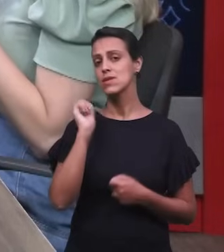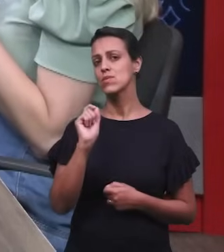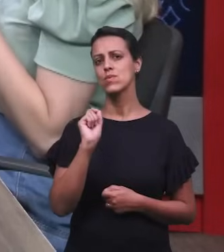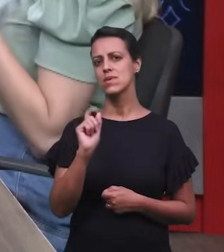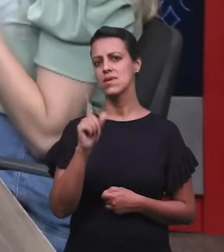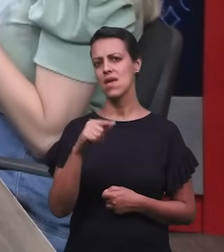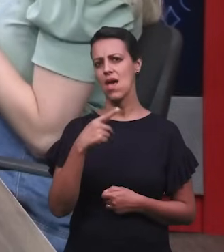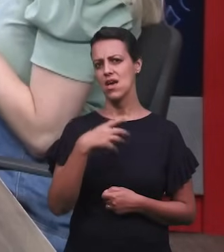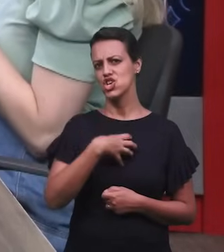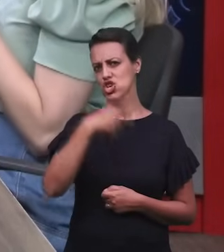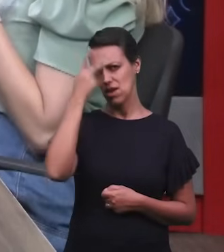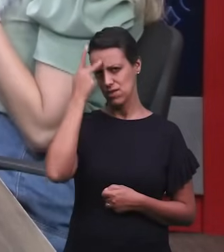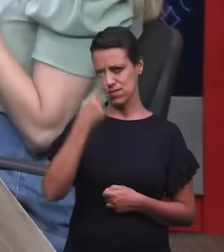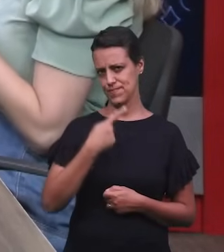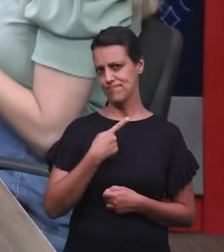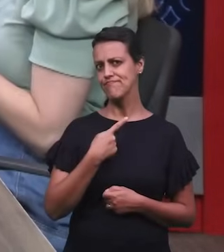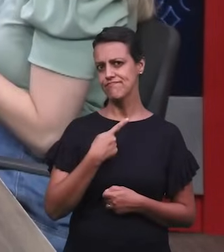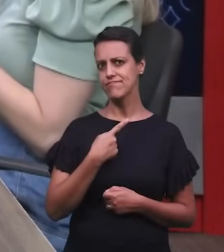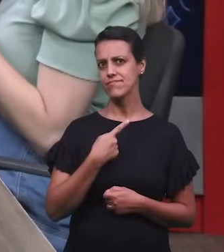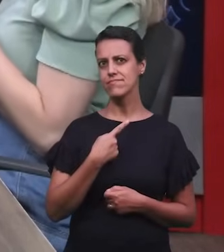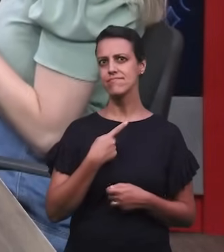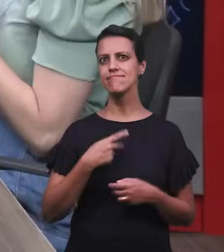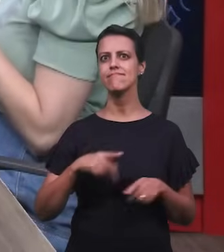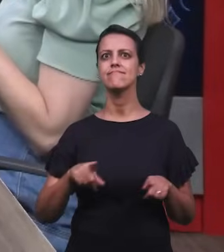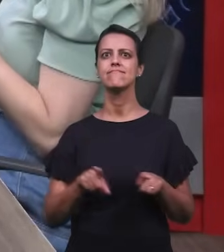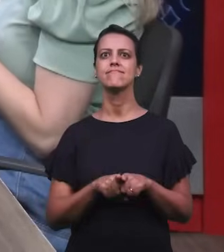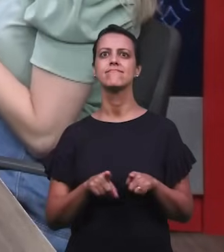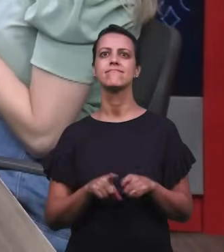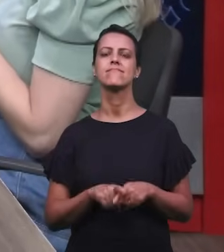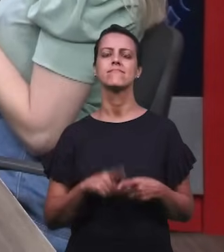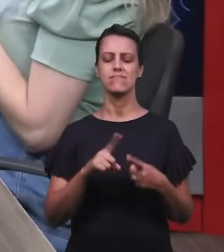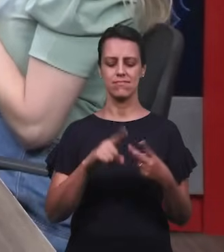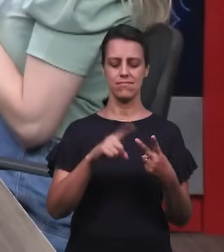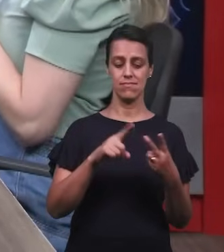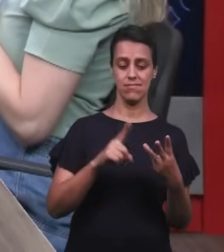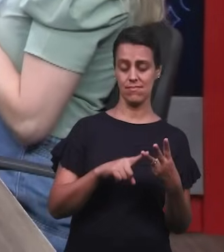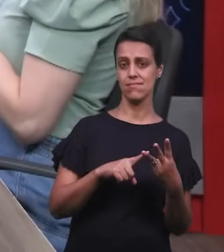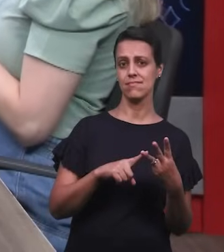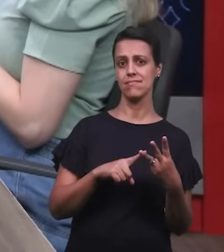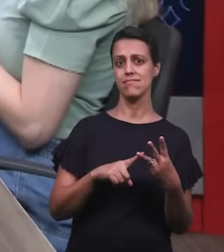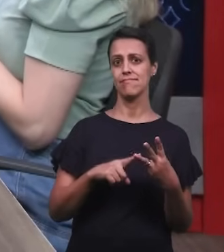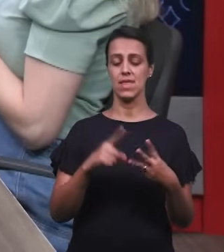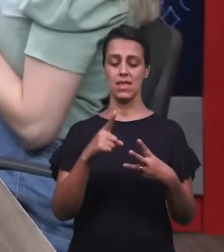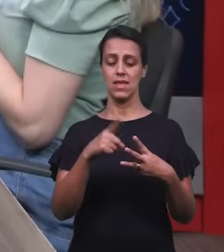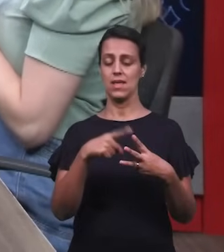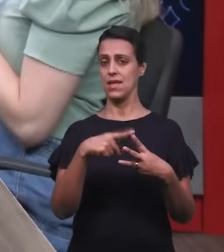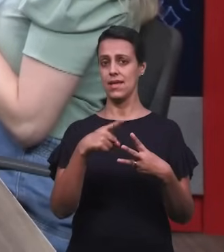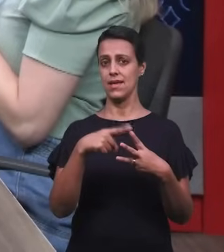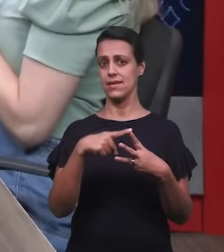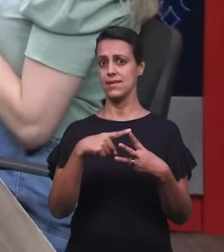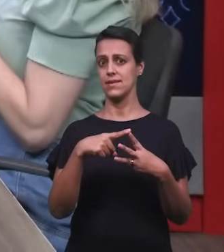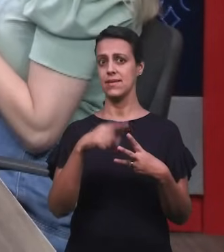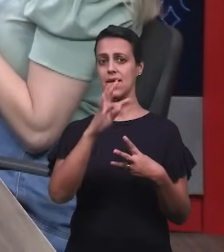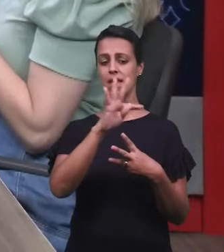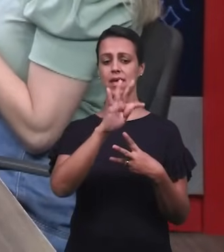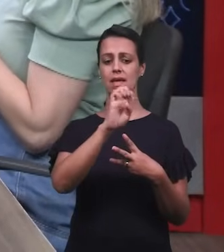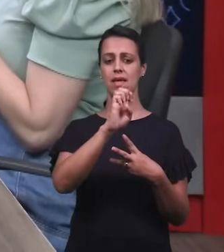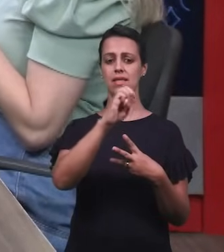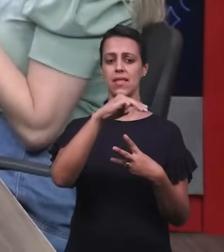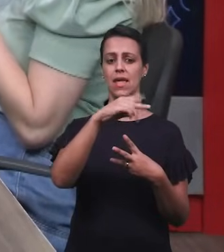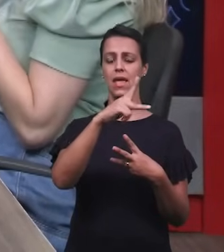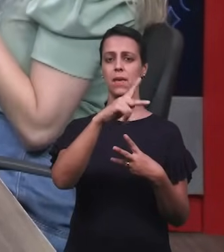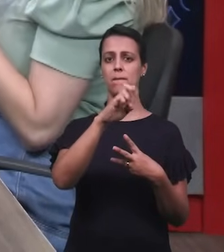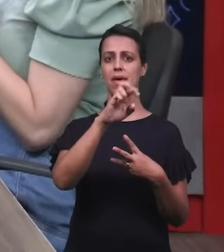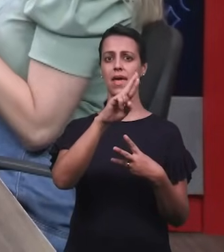vamos explicar novamente qual é a diferença de temperamento, de caráter e de personalidade. O nosso temperamento, ele diz